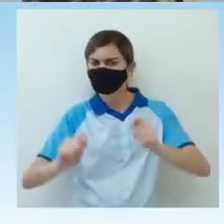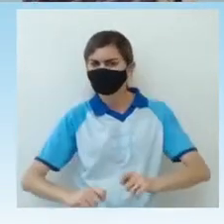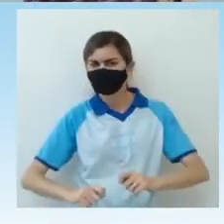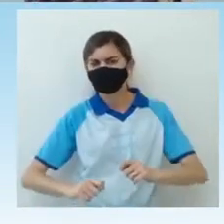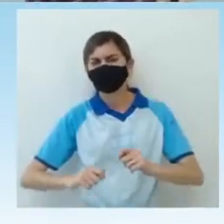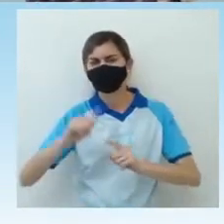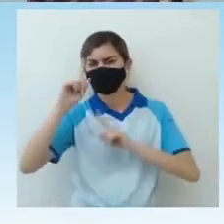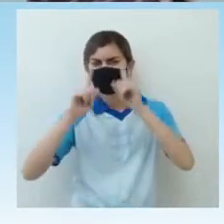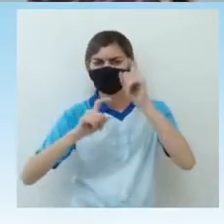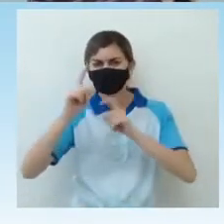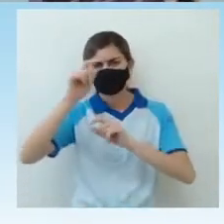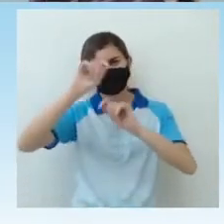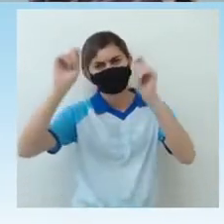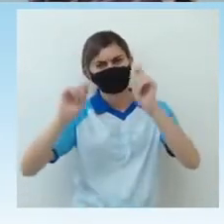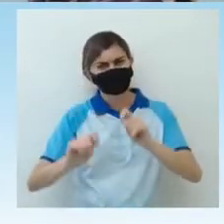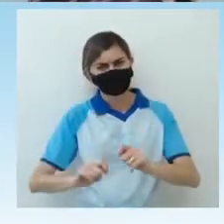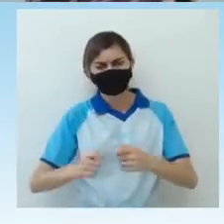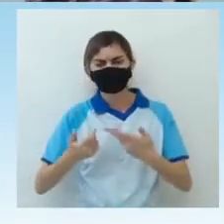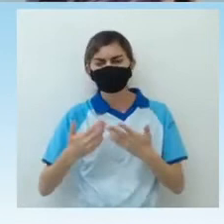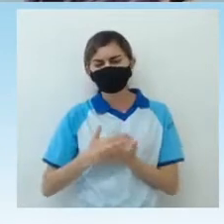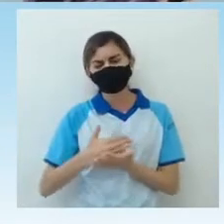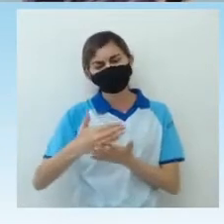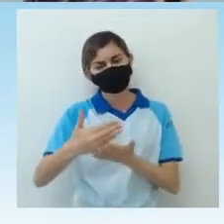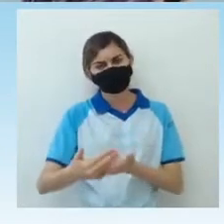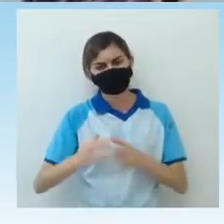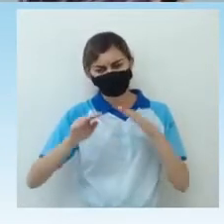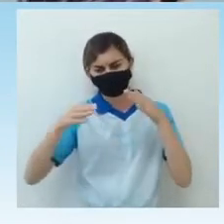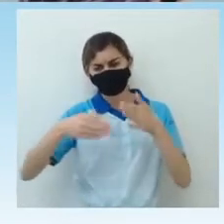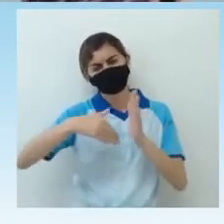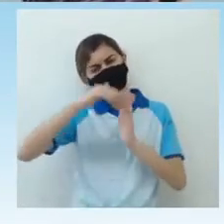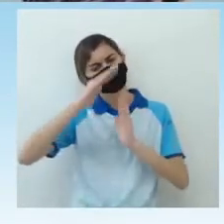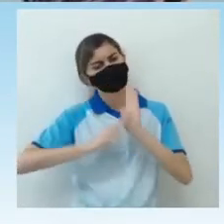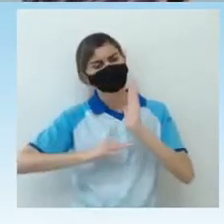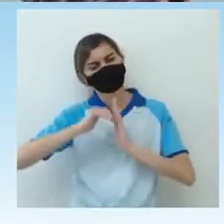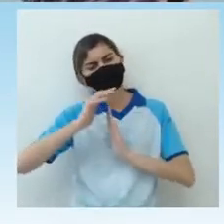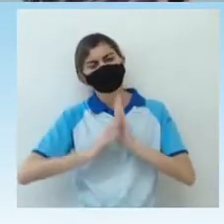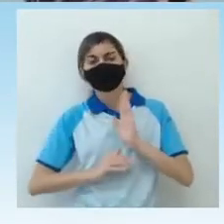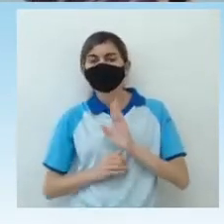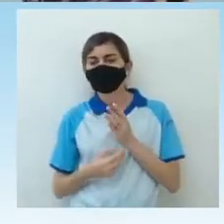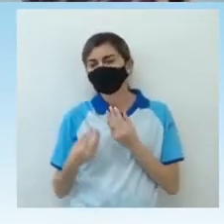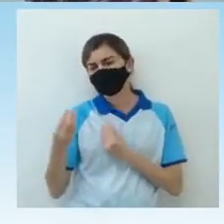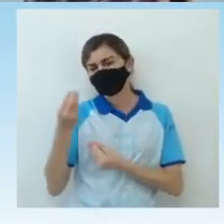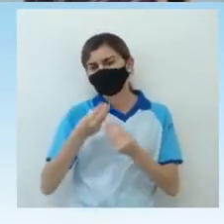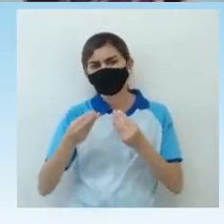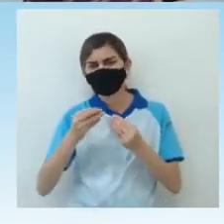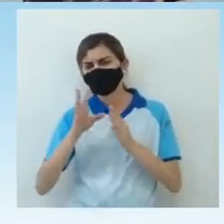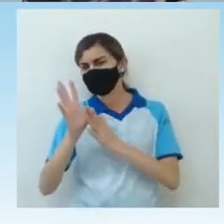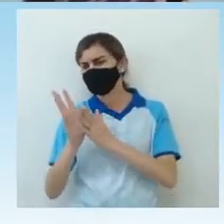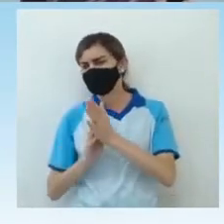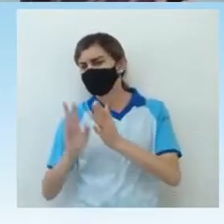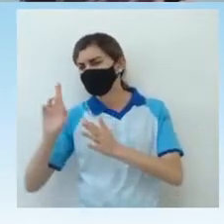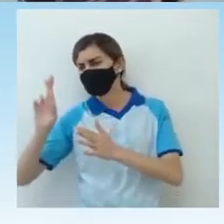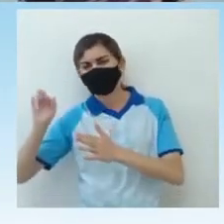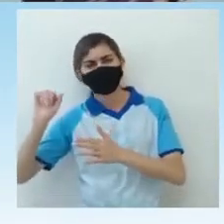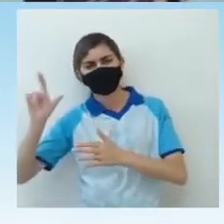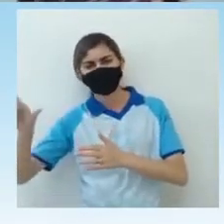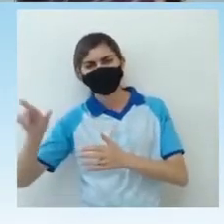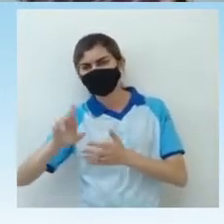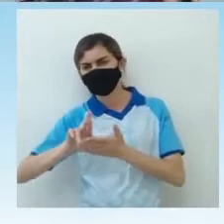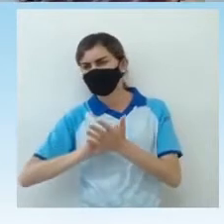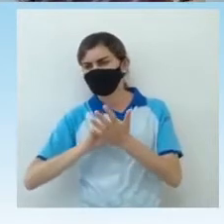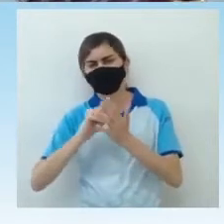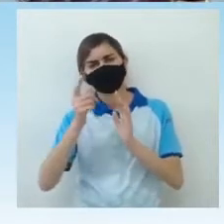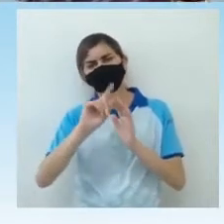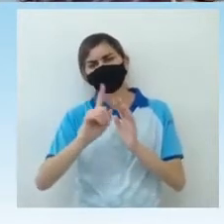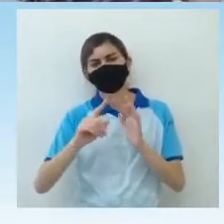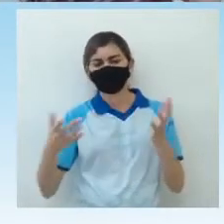por exemplo, que voltaram a pintar de uma forma de não copiar o real, porque a cópia do